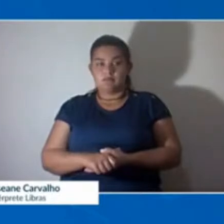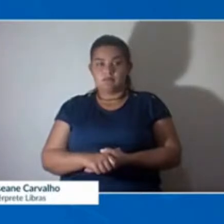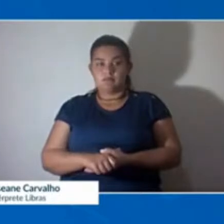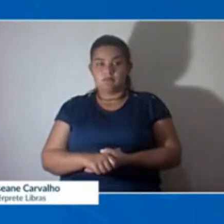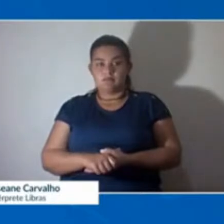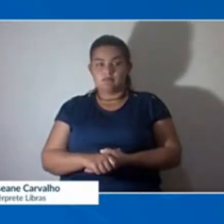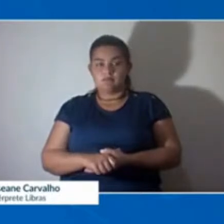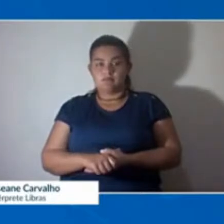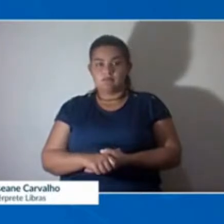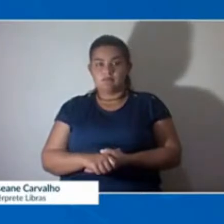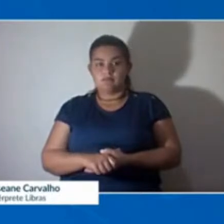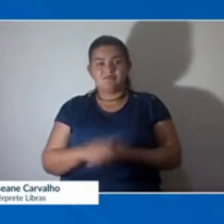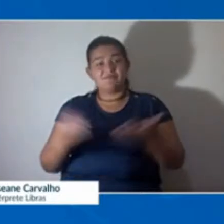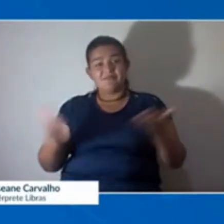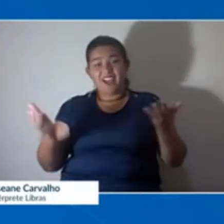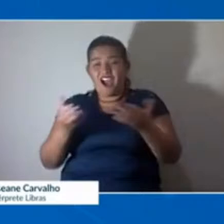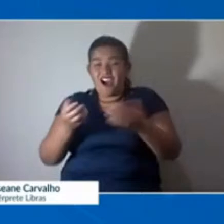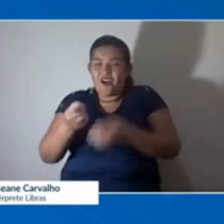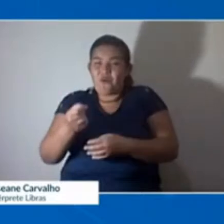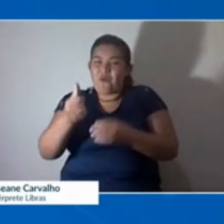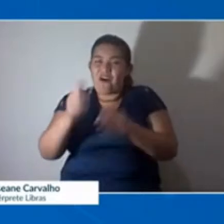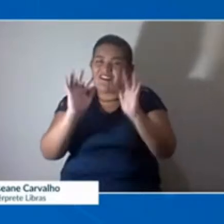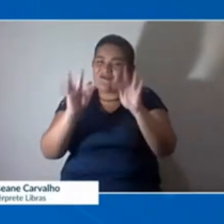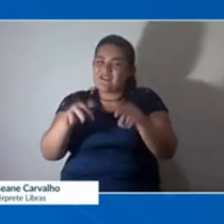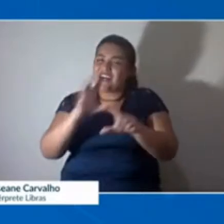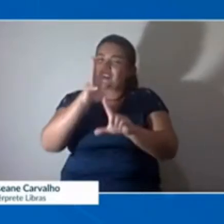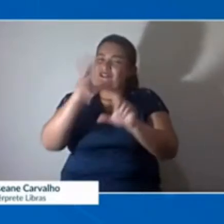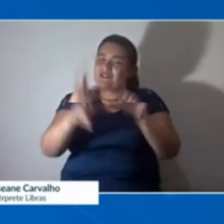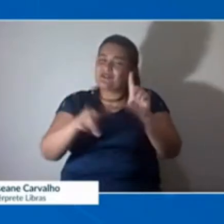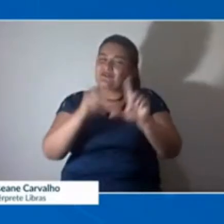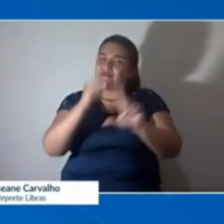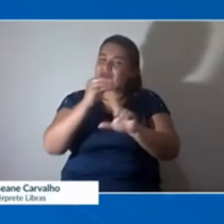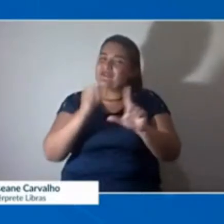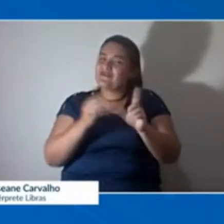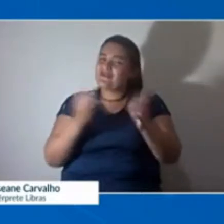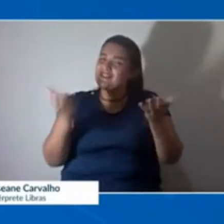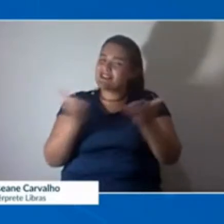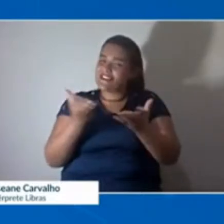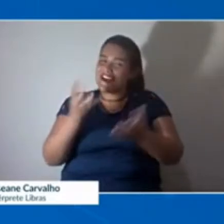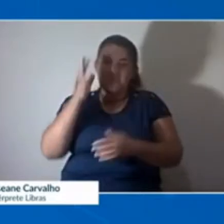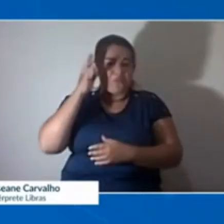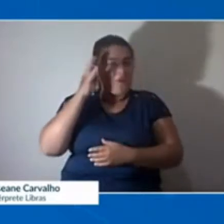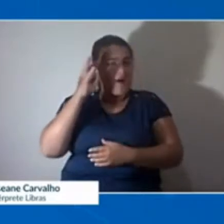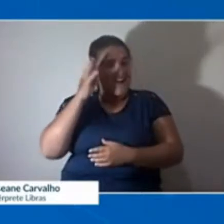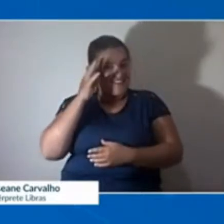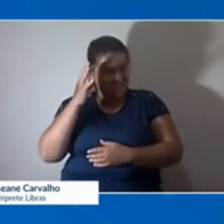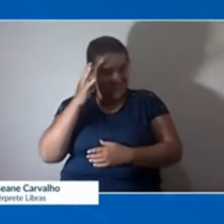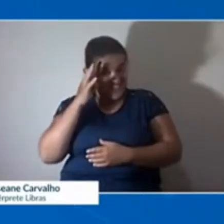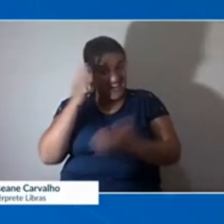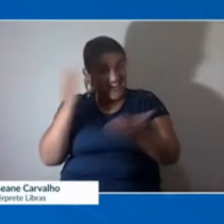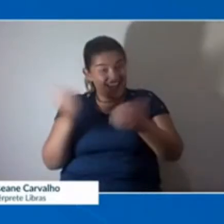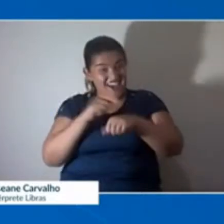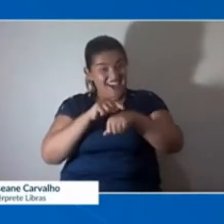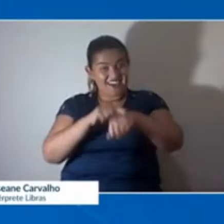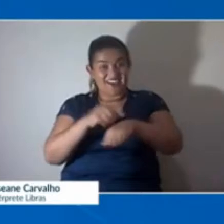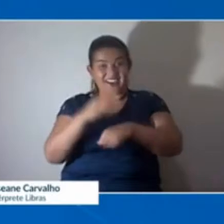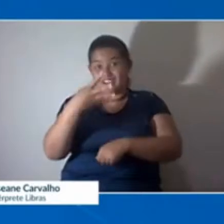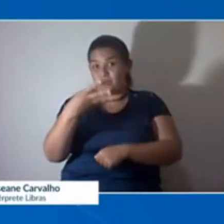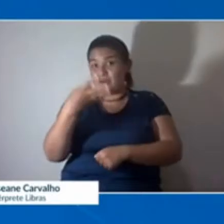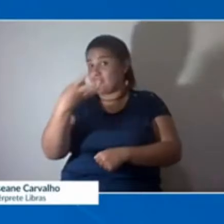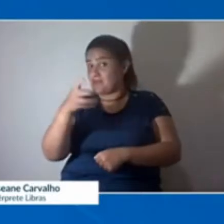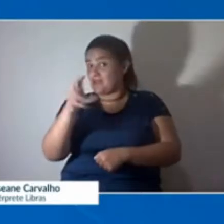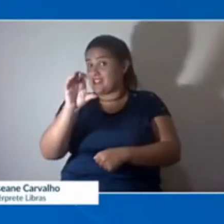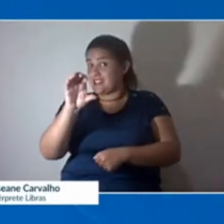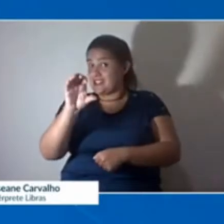Esse é o último bloco do Mundo FG de hoje, essa quarta-feira. Agora são